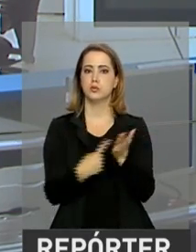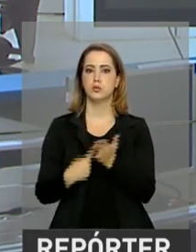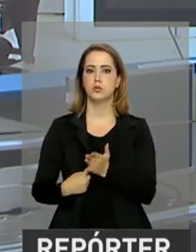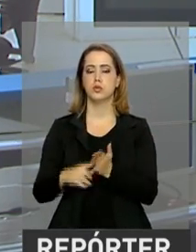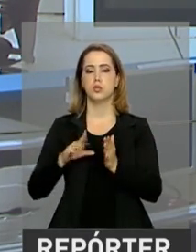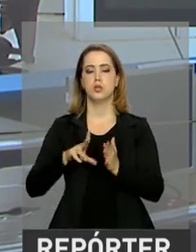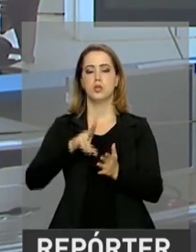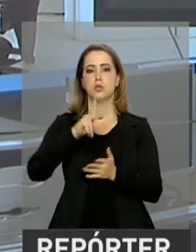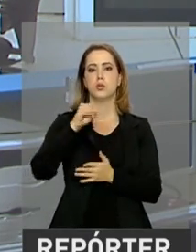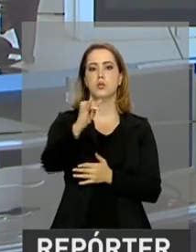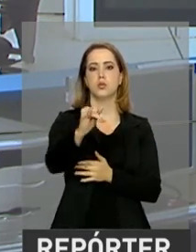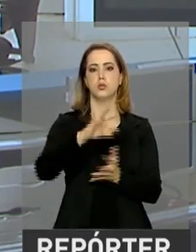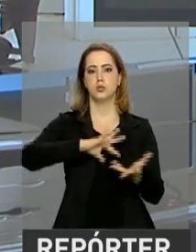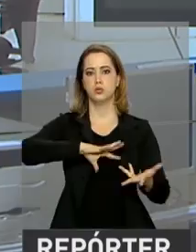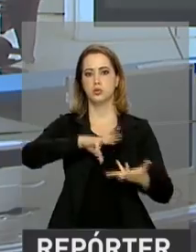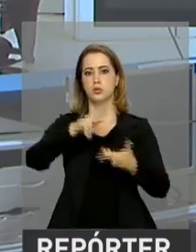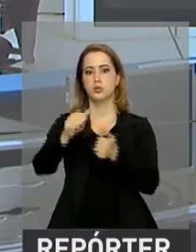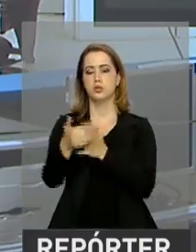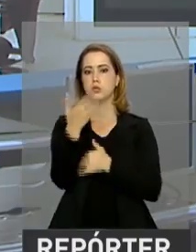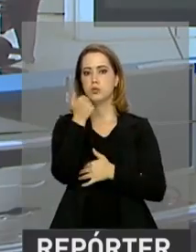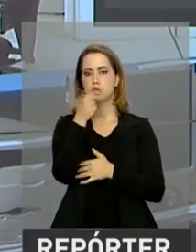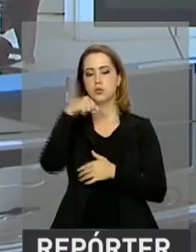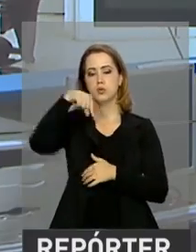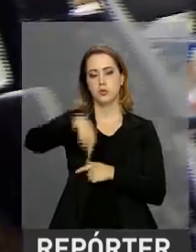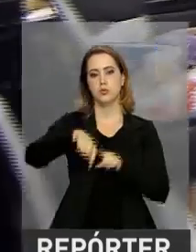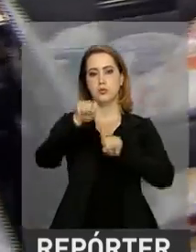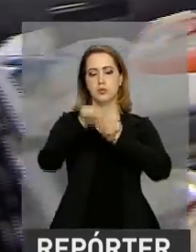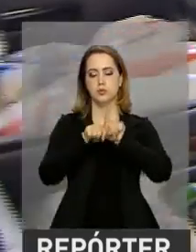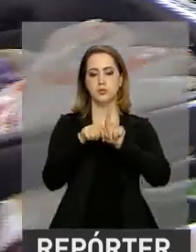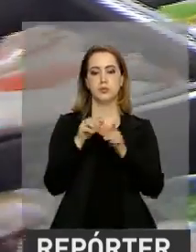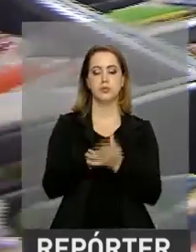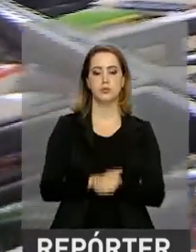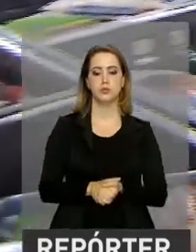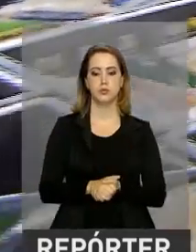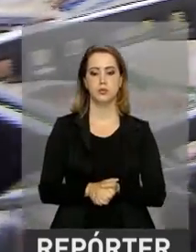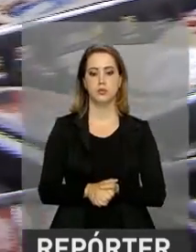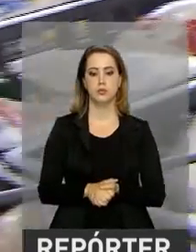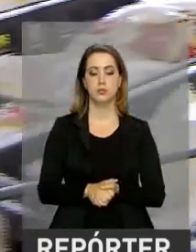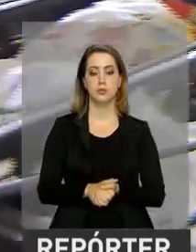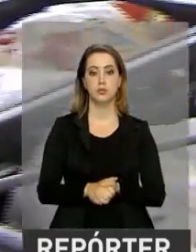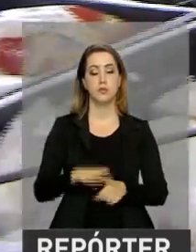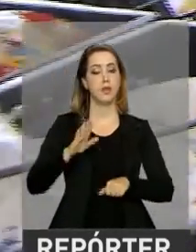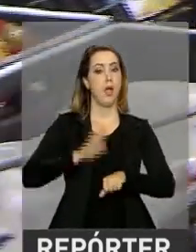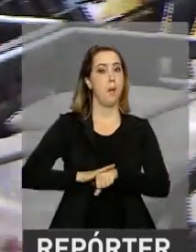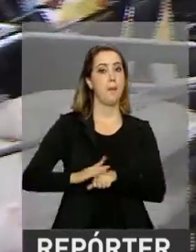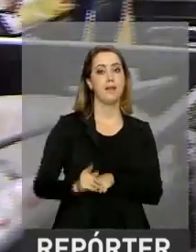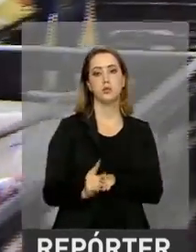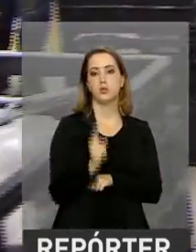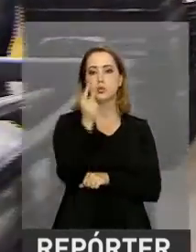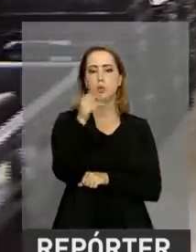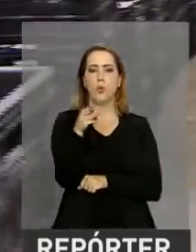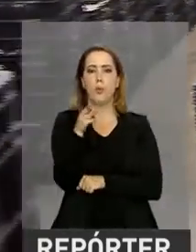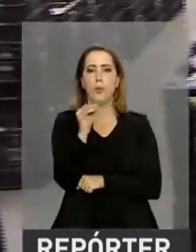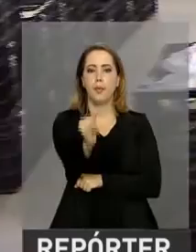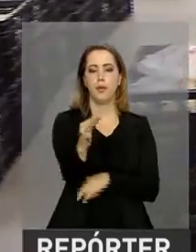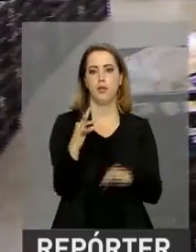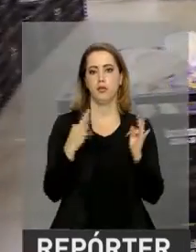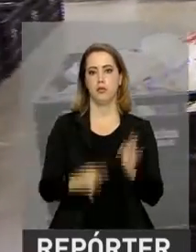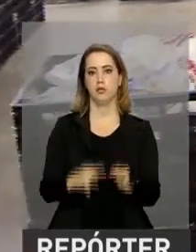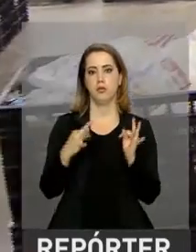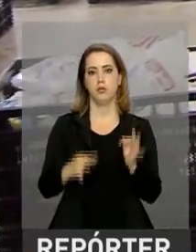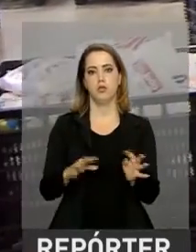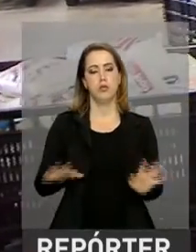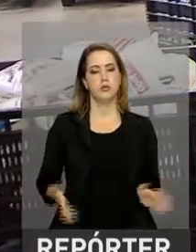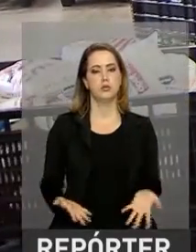mundial da alimentação celebrado neste mês mais de 1 bilhão de toneladas de alimentos produzidos